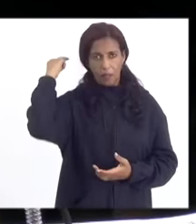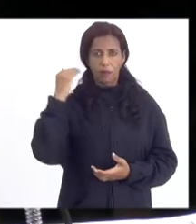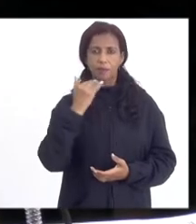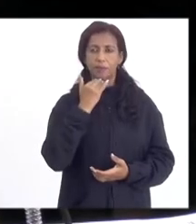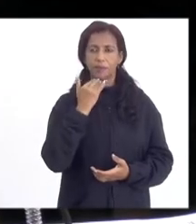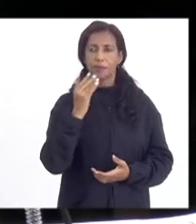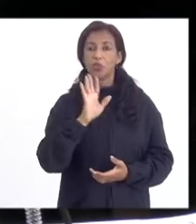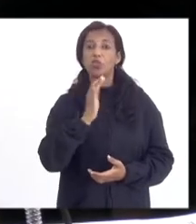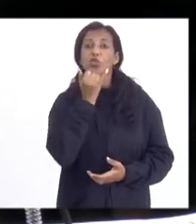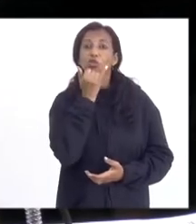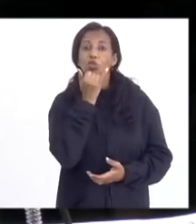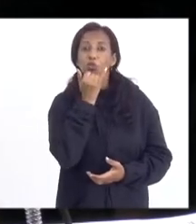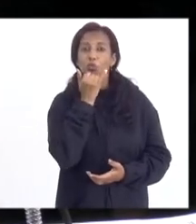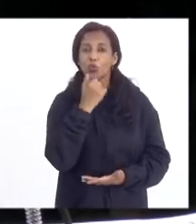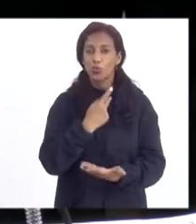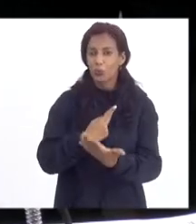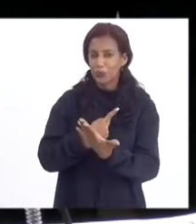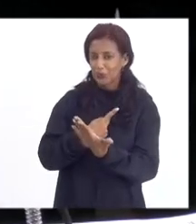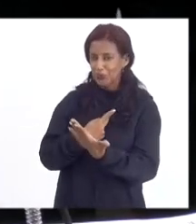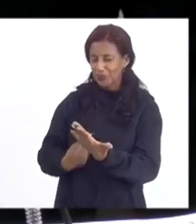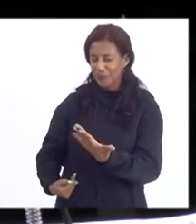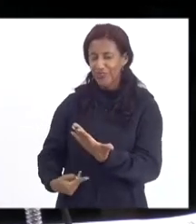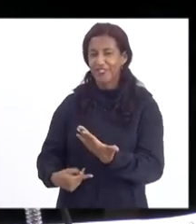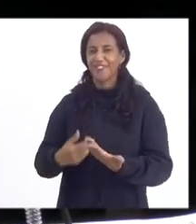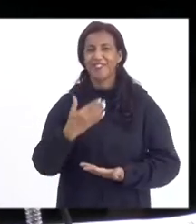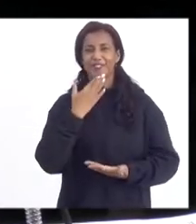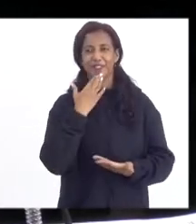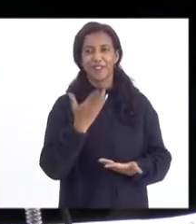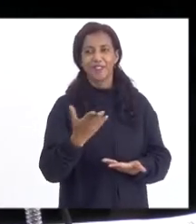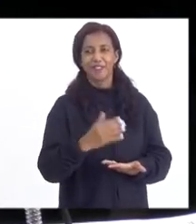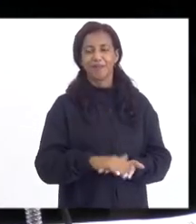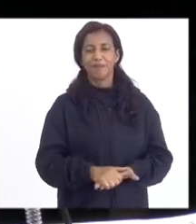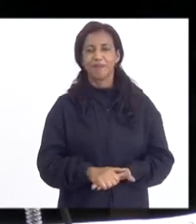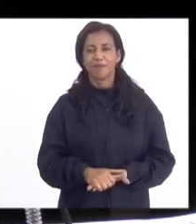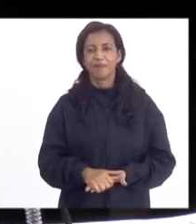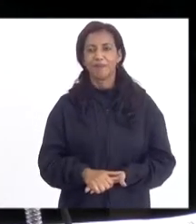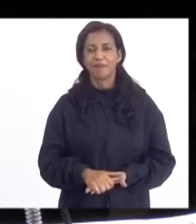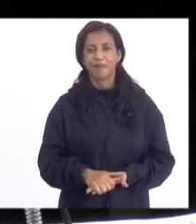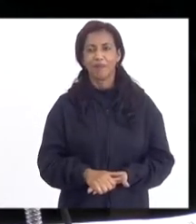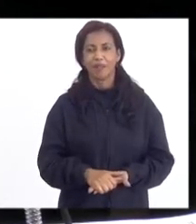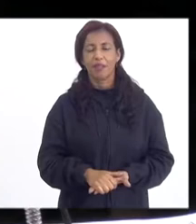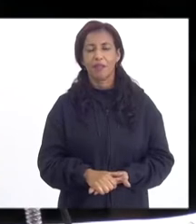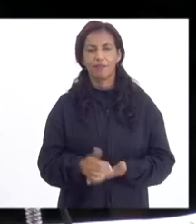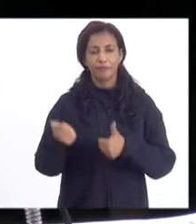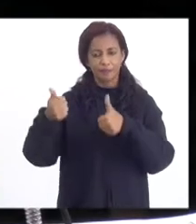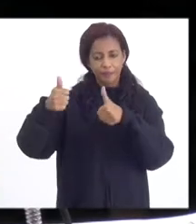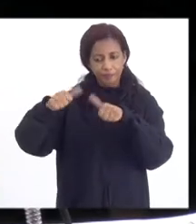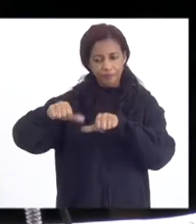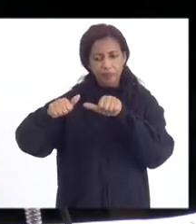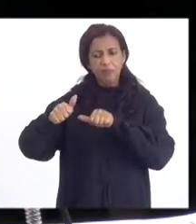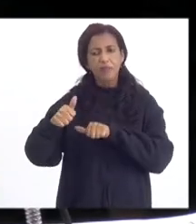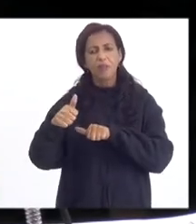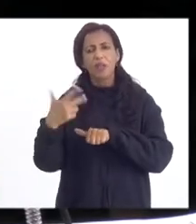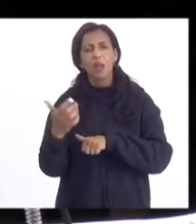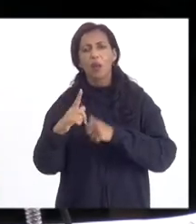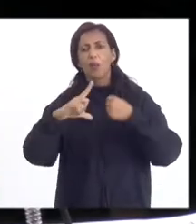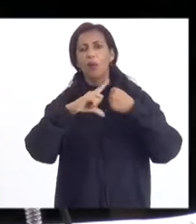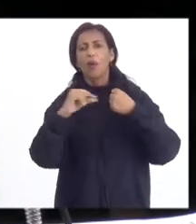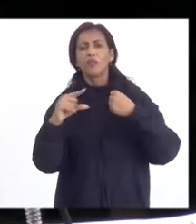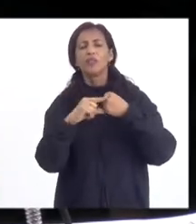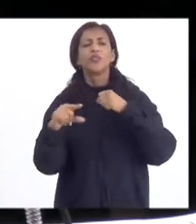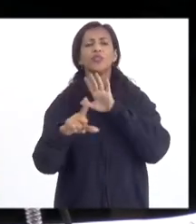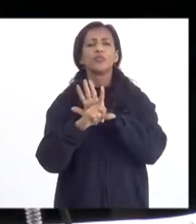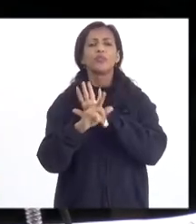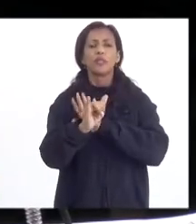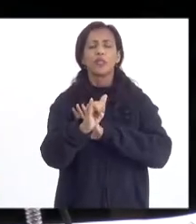Márcio Pacheco não, presidente, Márcio Pacheco solicitou que verificasse qual os artigos da lei que...